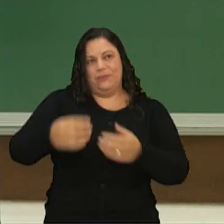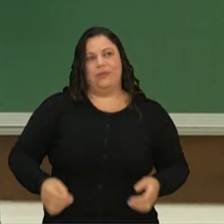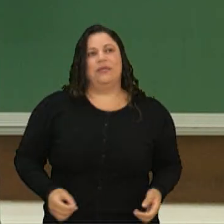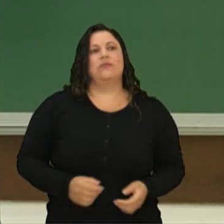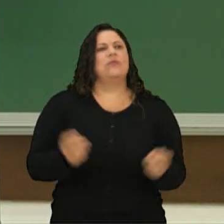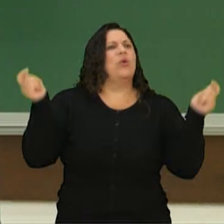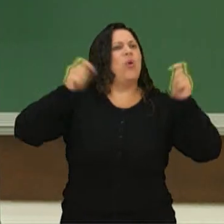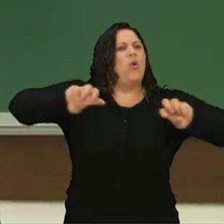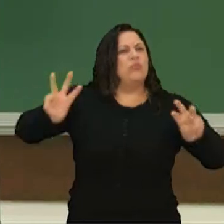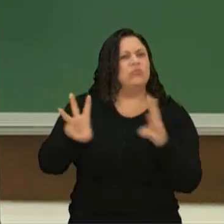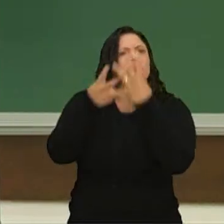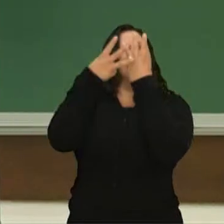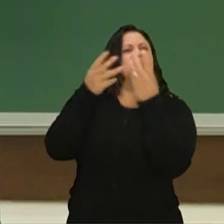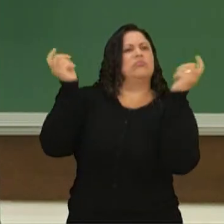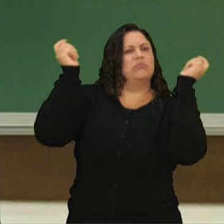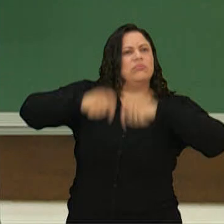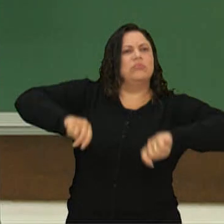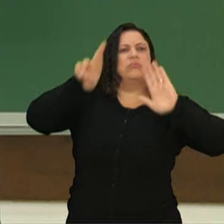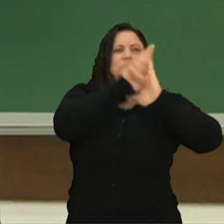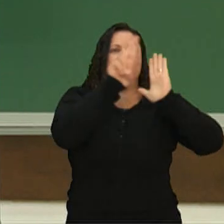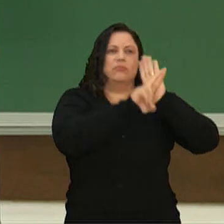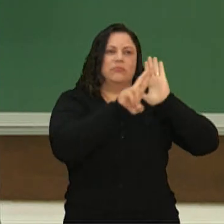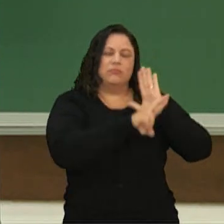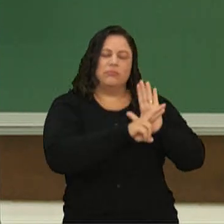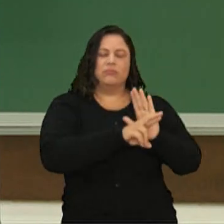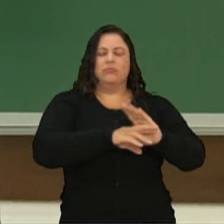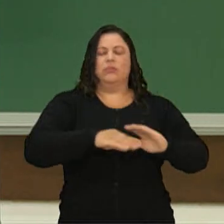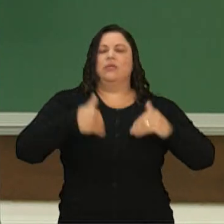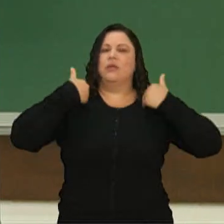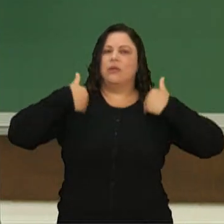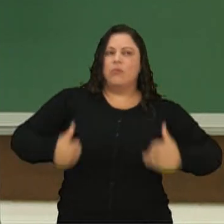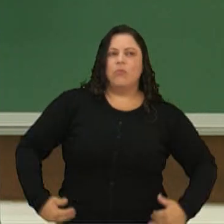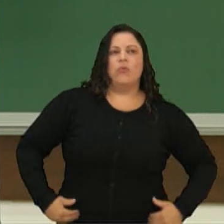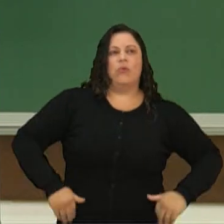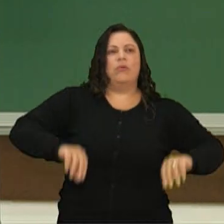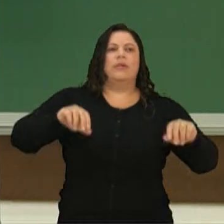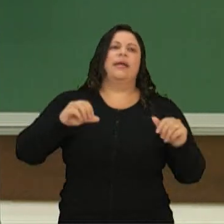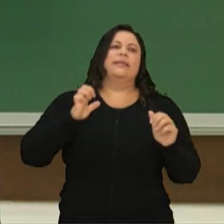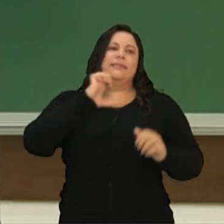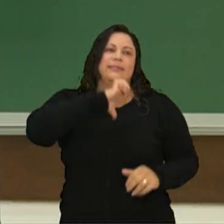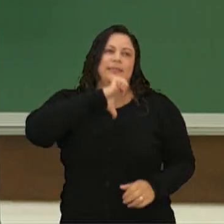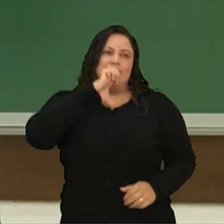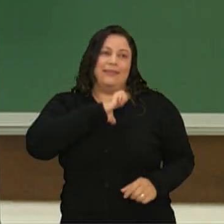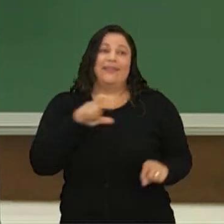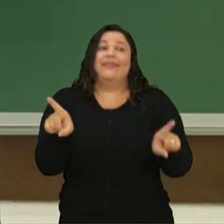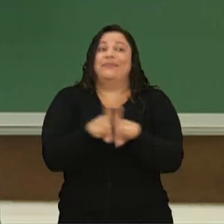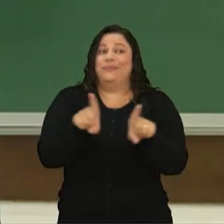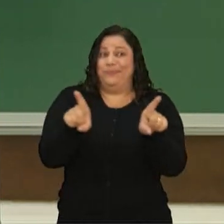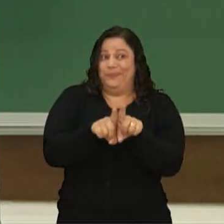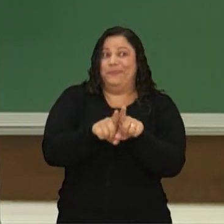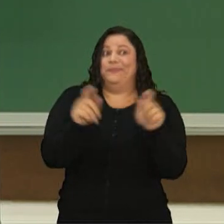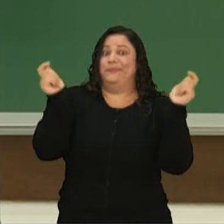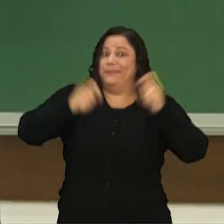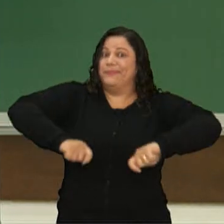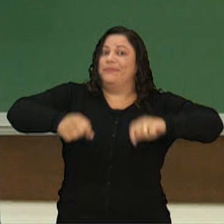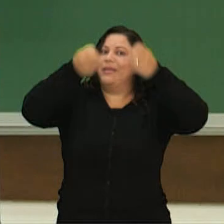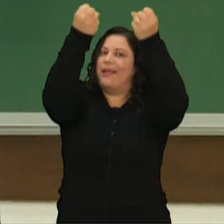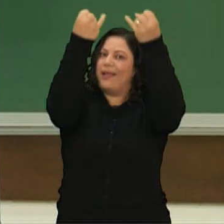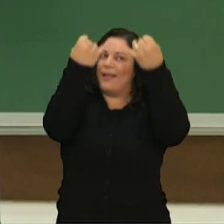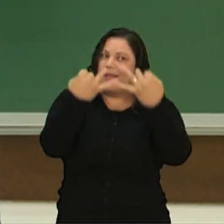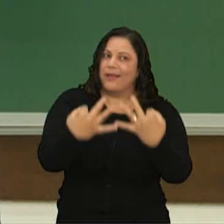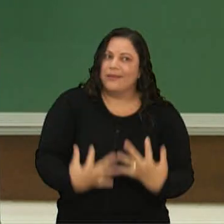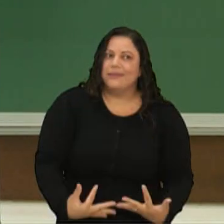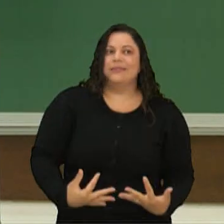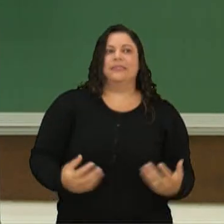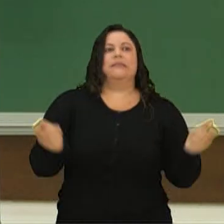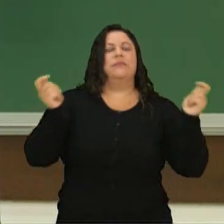questão de que todas as armas da guerra do povo hebreu tem que ser transformado em armas